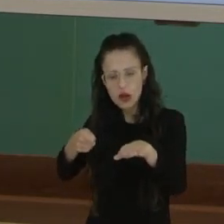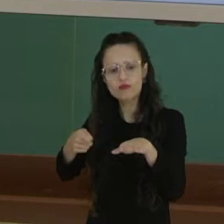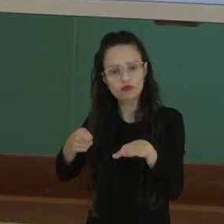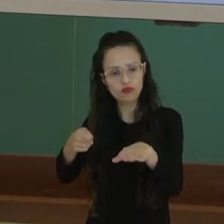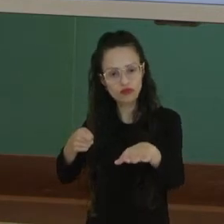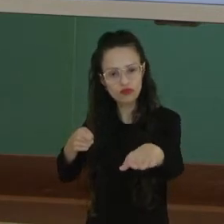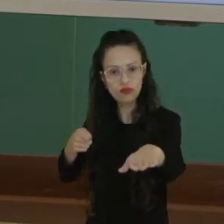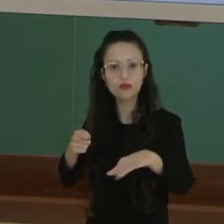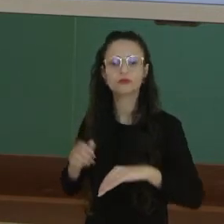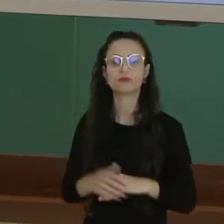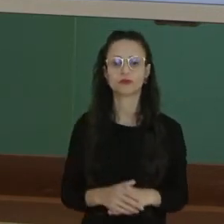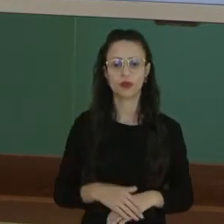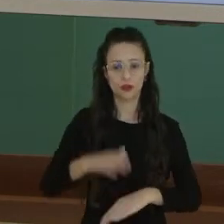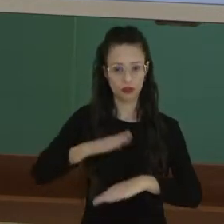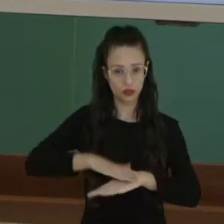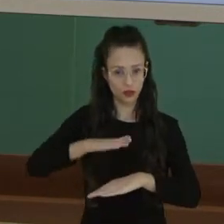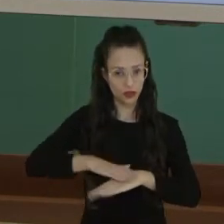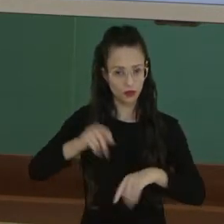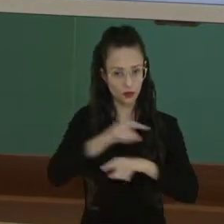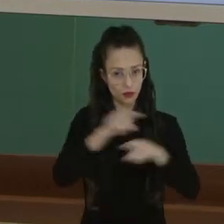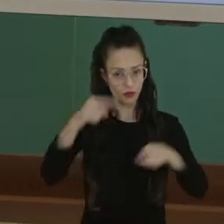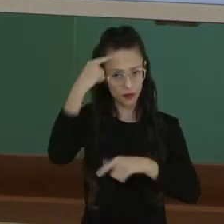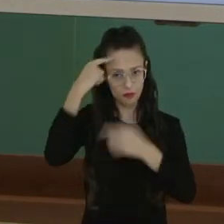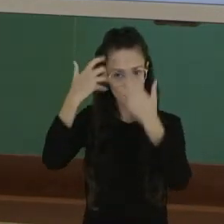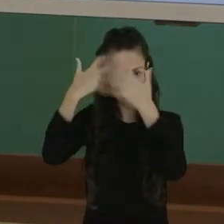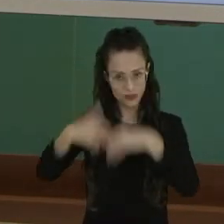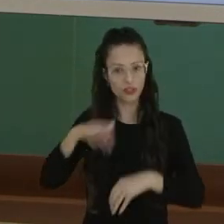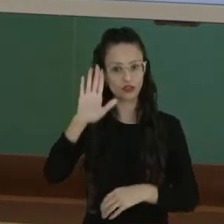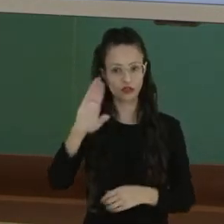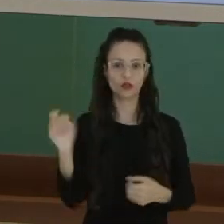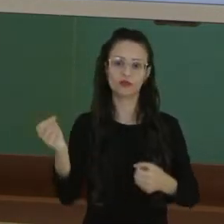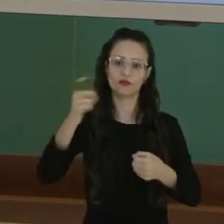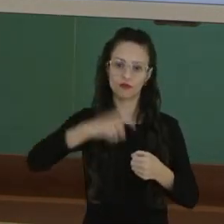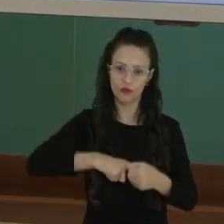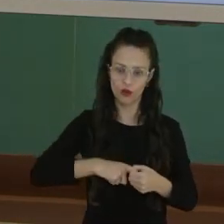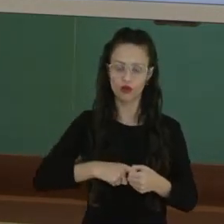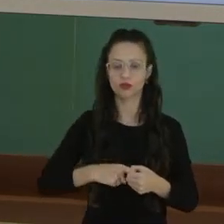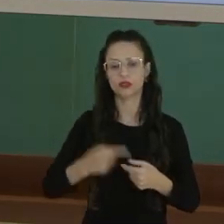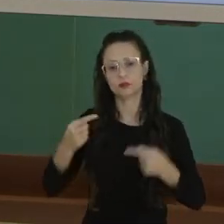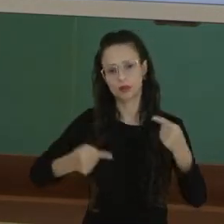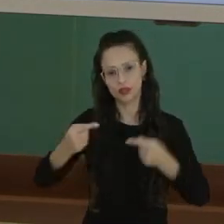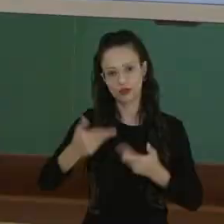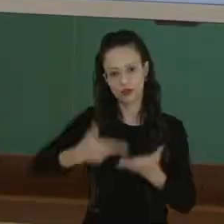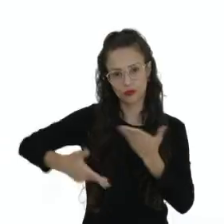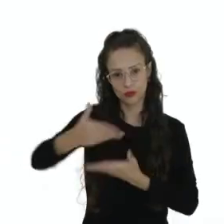fricção. Eu vou dar um tempinho para você pensar sobre isso e daqui a pouco a gente volta para discutir.